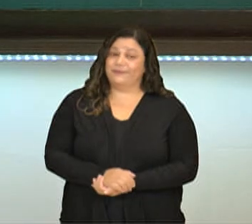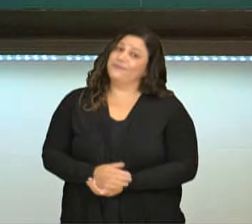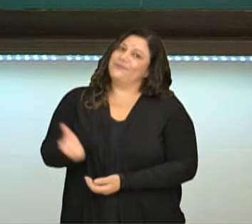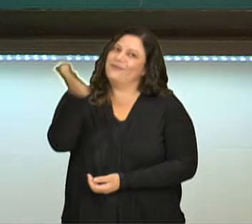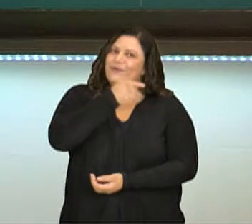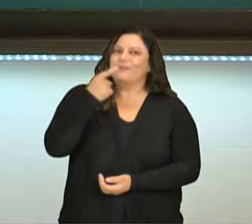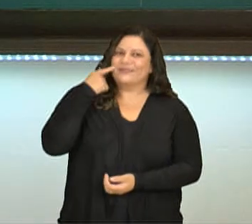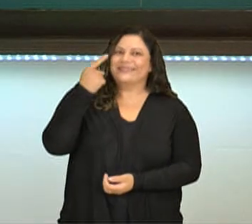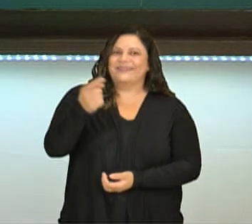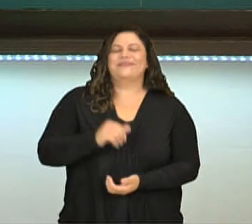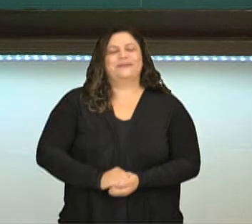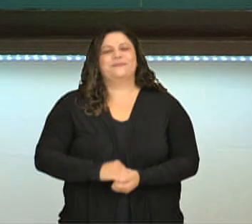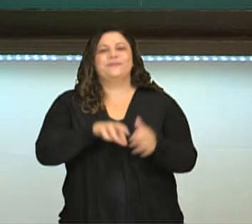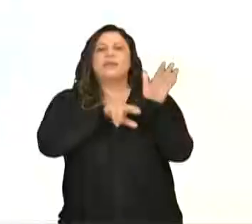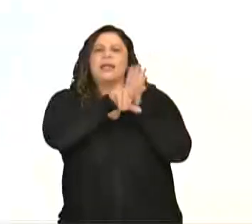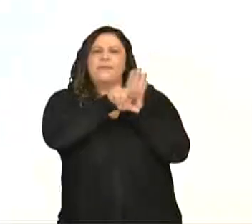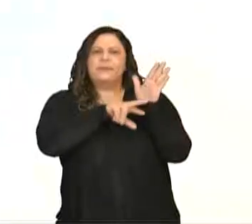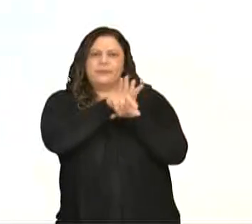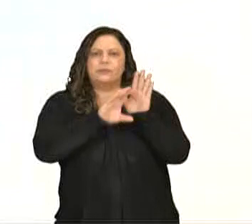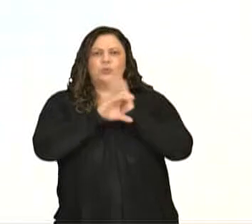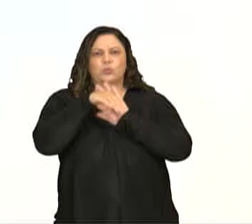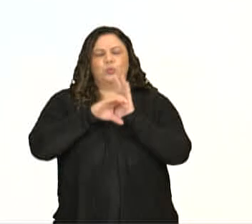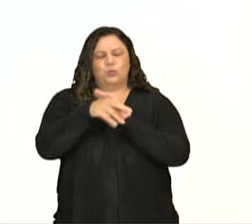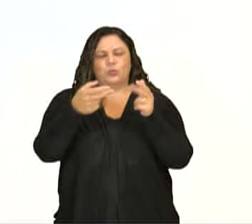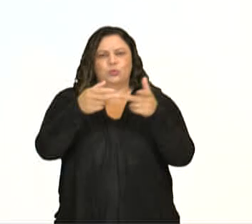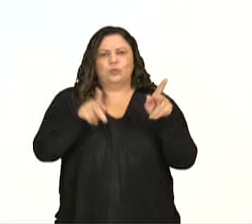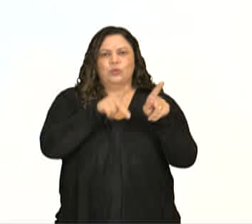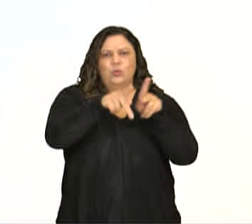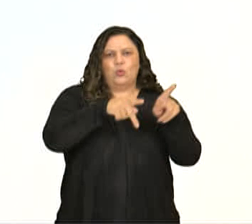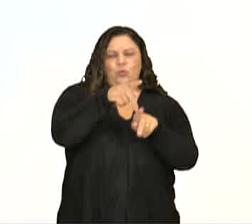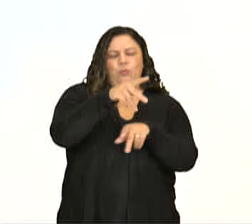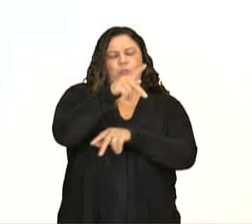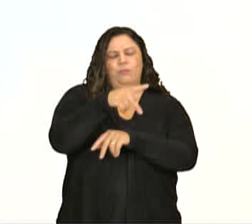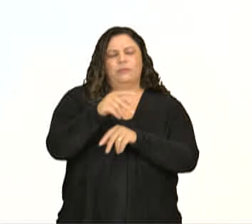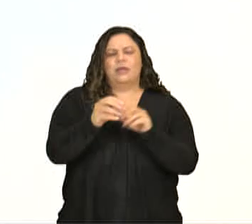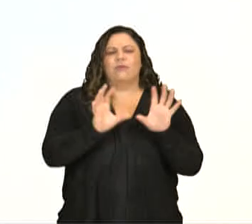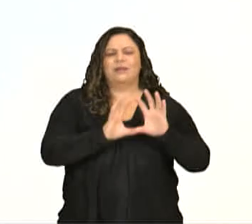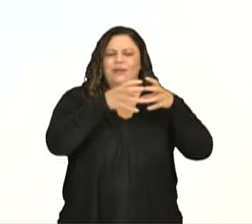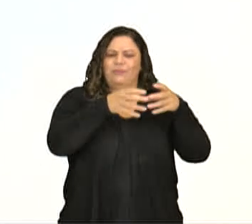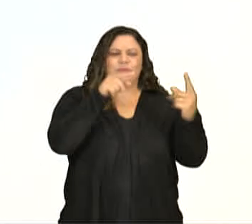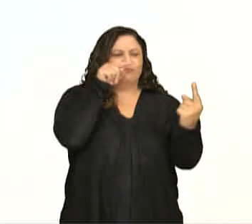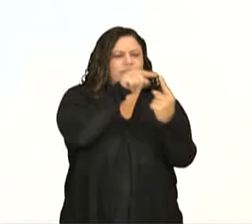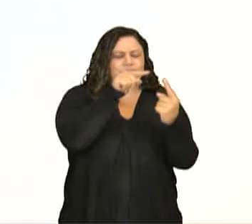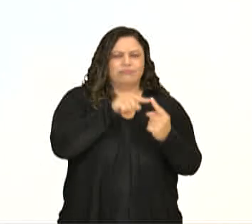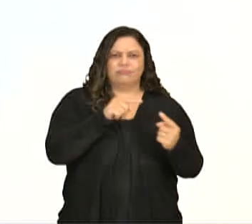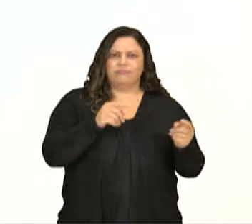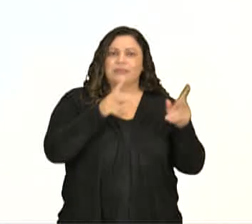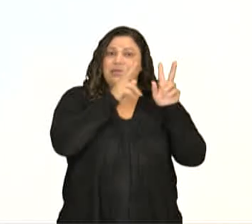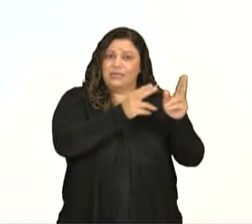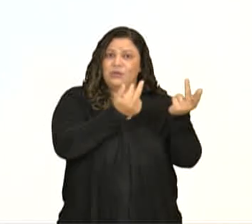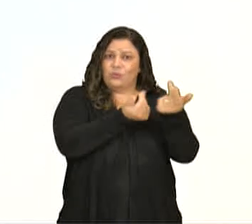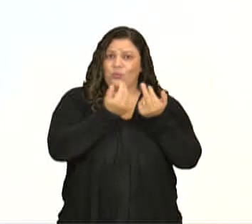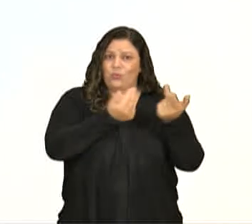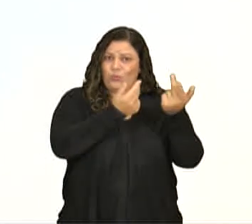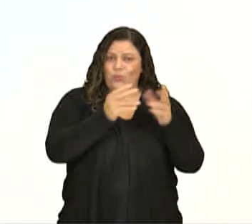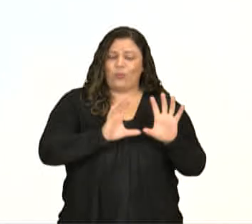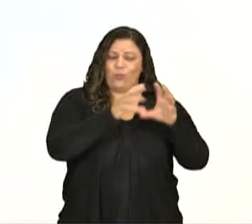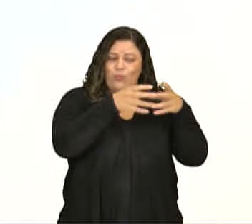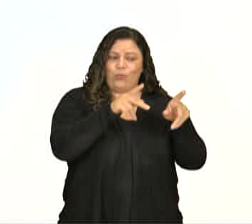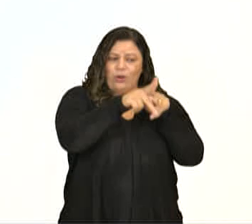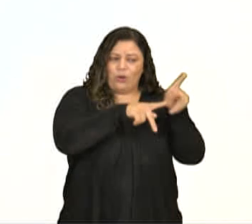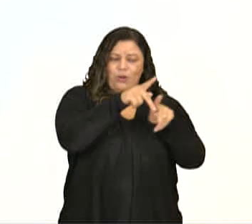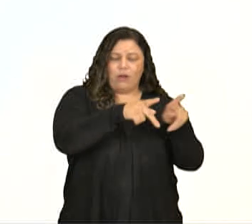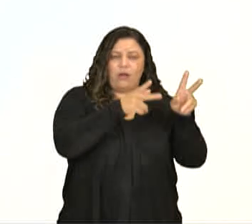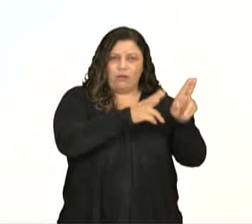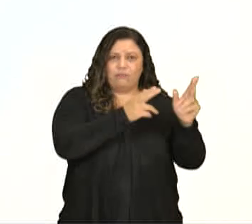Vamos lá, pessoal. Em biologia, o conceito de populações se refere ao conjunto de indivíduos da mesma espécie. Quando a gente vai falar em população, a gente está falando de organismos de